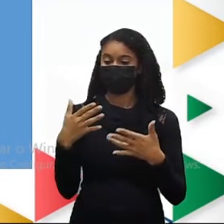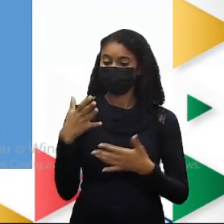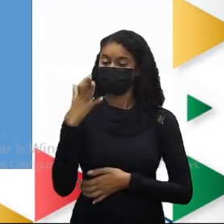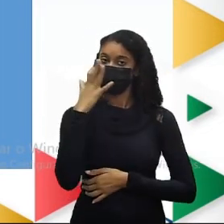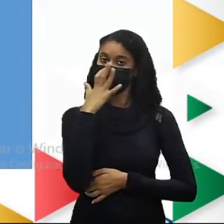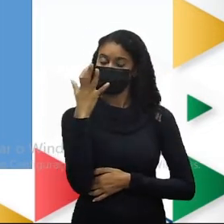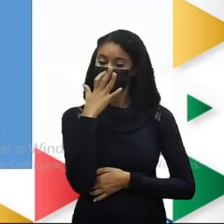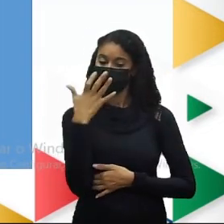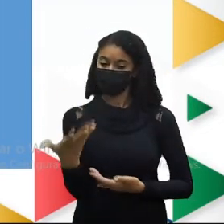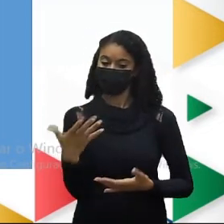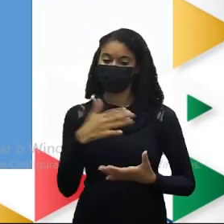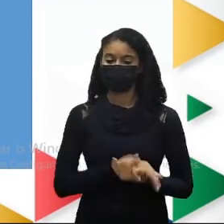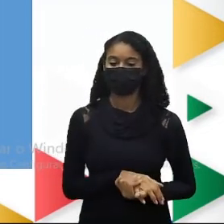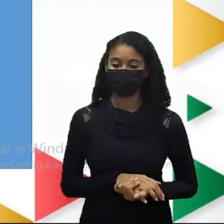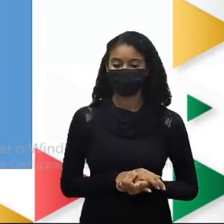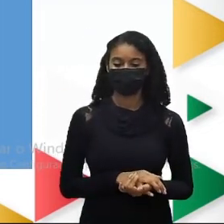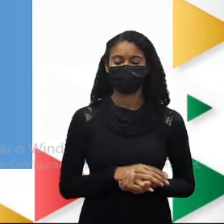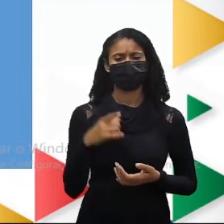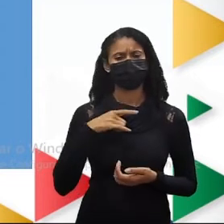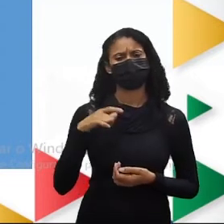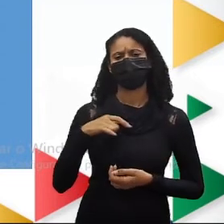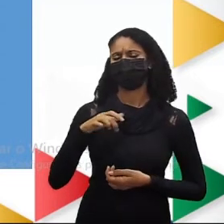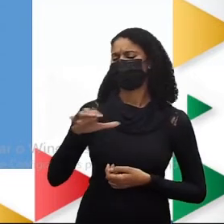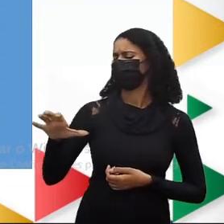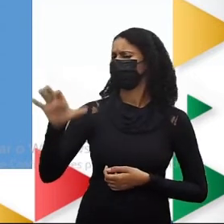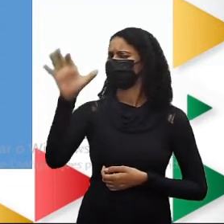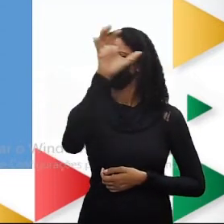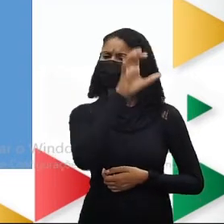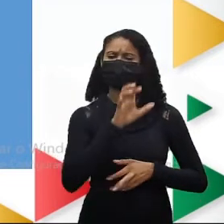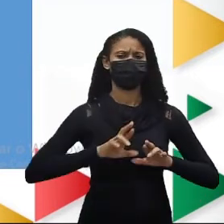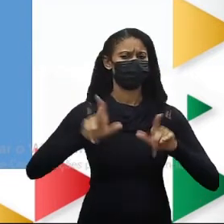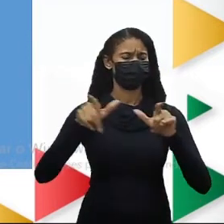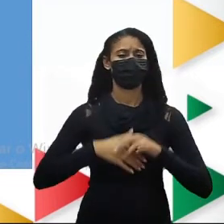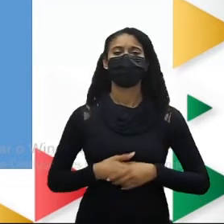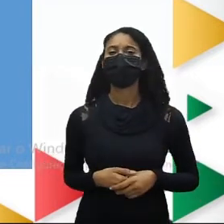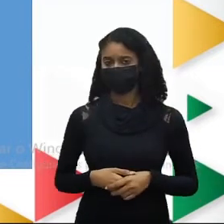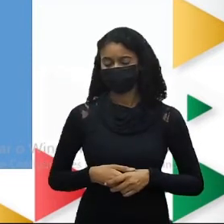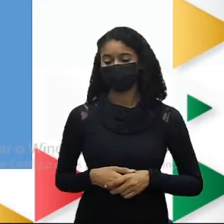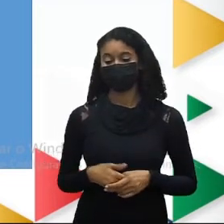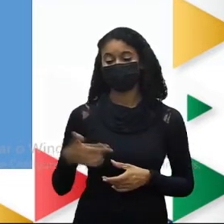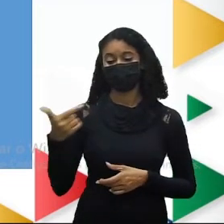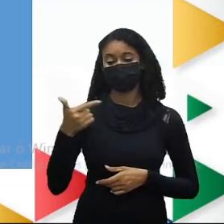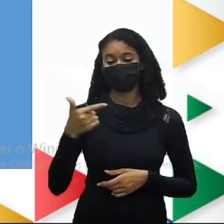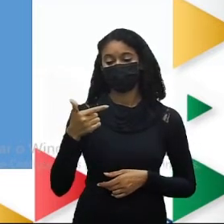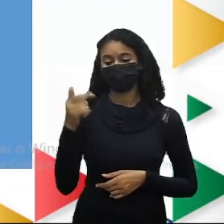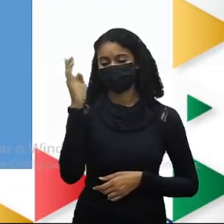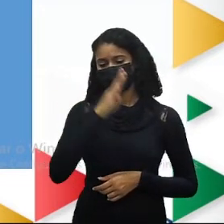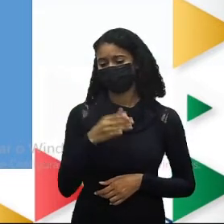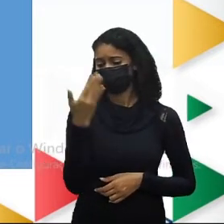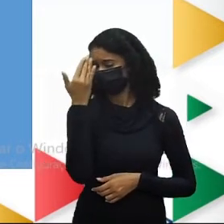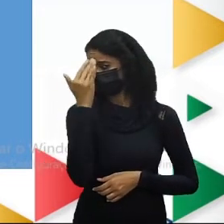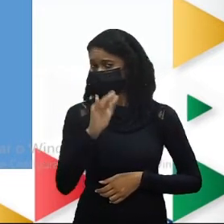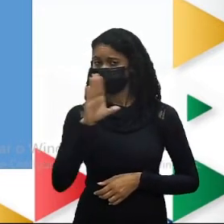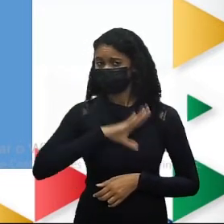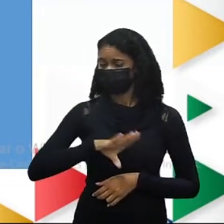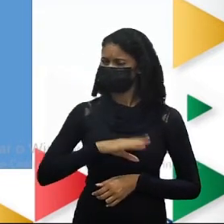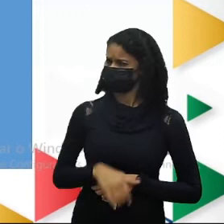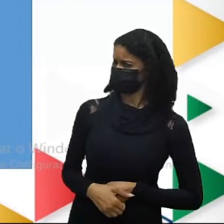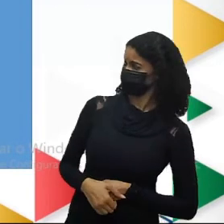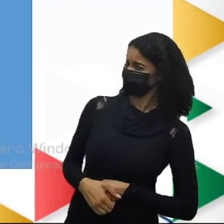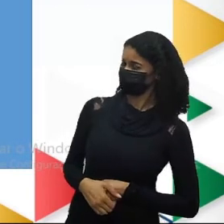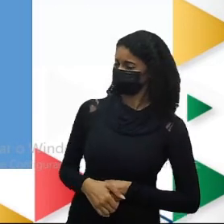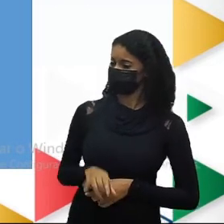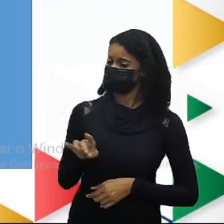certo? Lembrar que nós temos regiões diferentes. Segundo, o brasileiro não sabe português. Será que o brasileiro não sabe português?